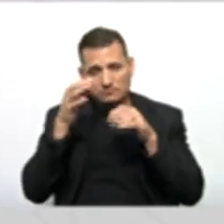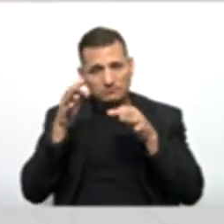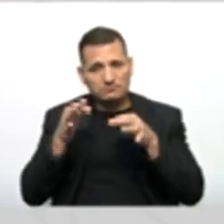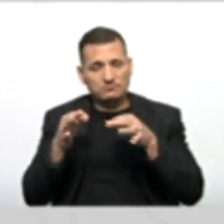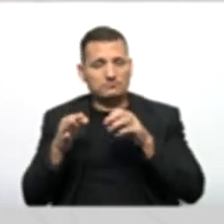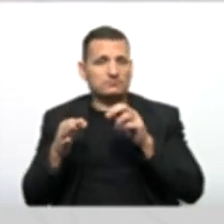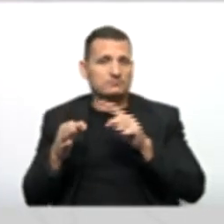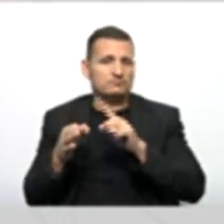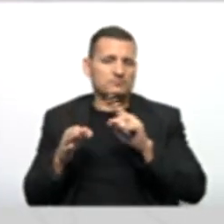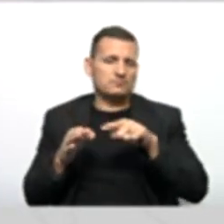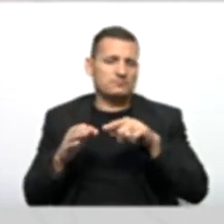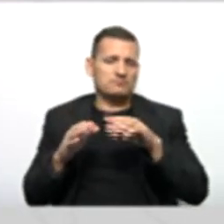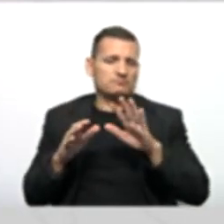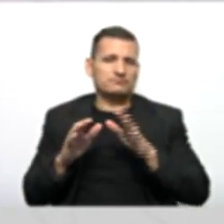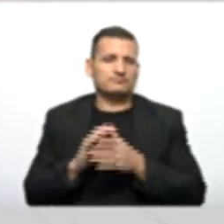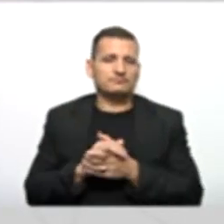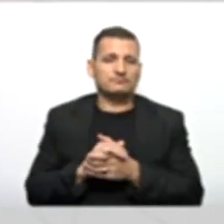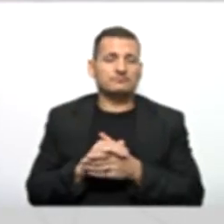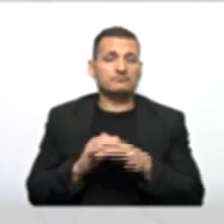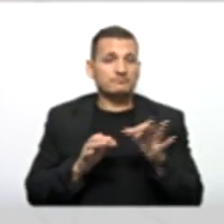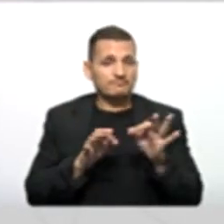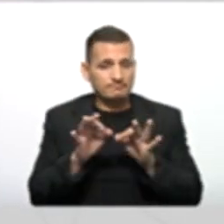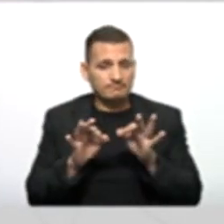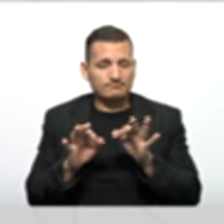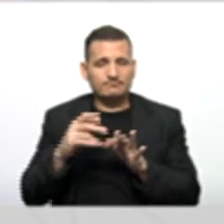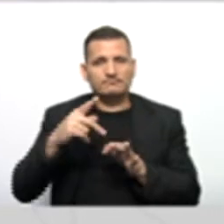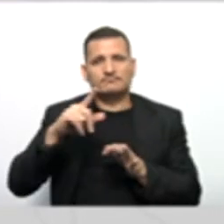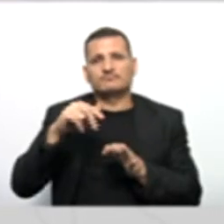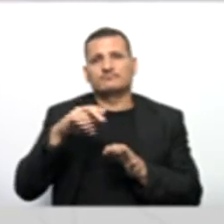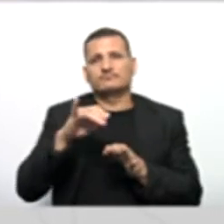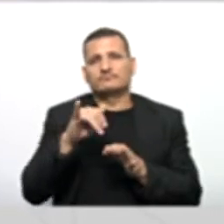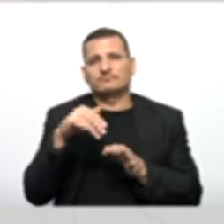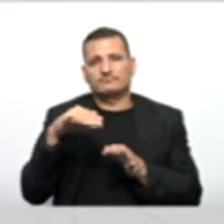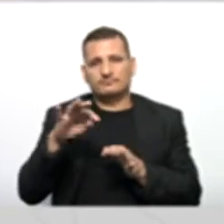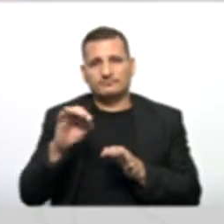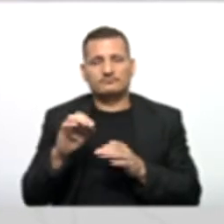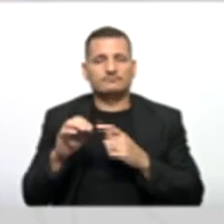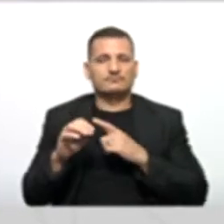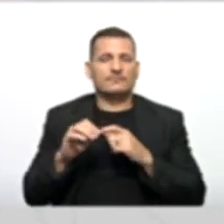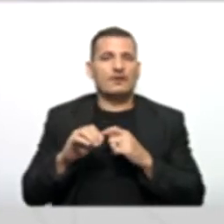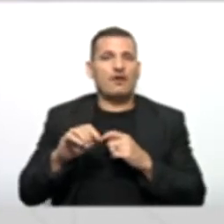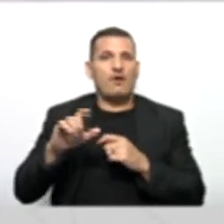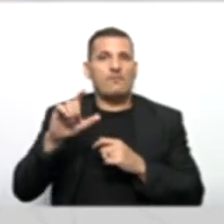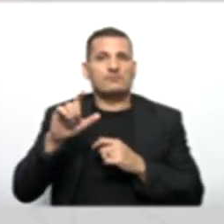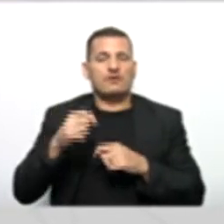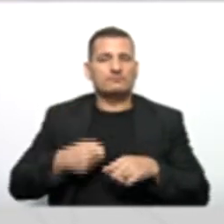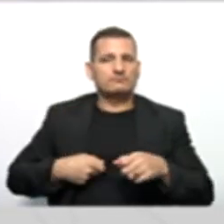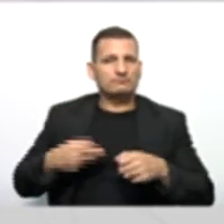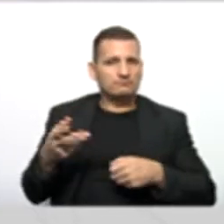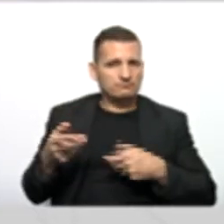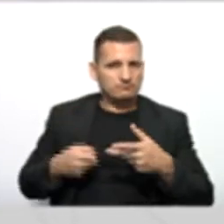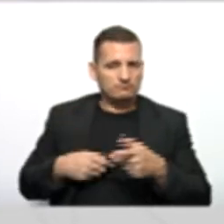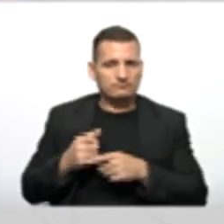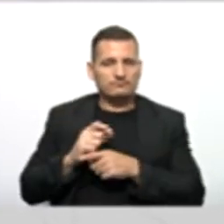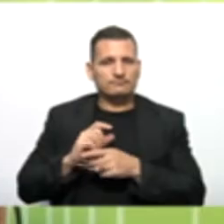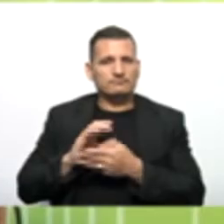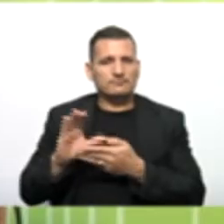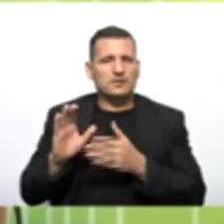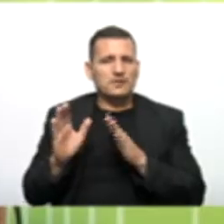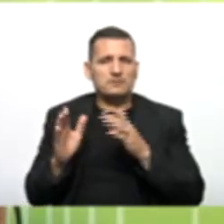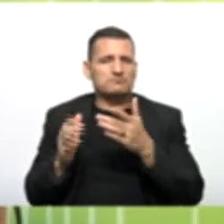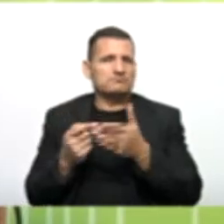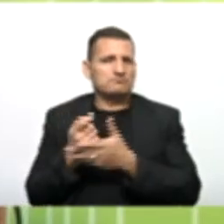seja, são baixos. No planejamento também, aumenta um pouco o meu custo, no entanto eu não tenho muitas aquisições, muitas compras para